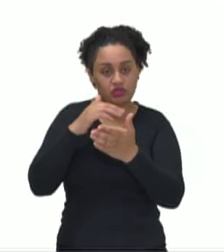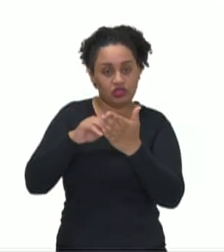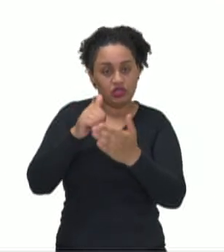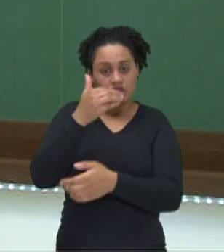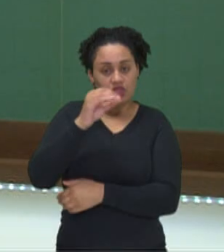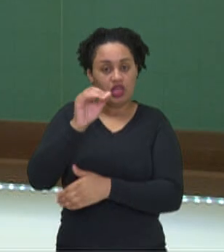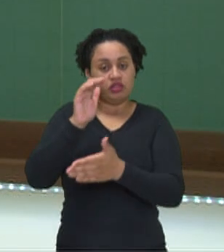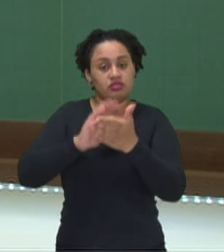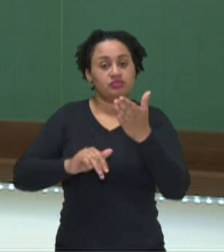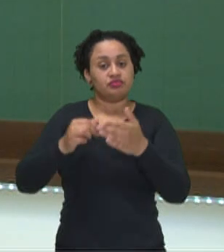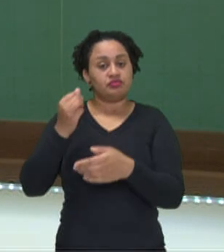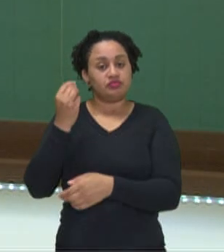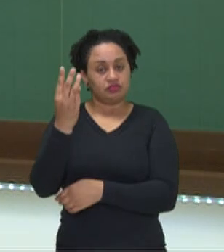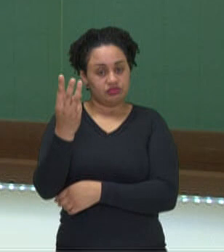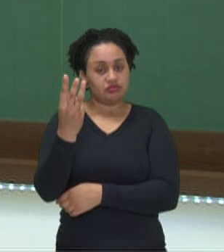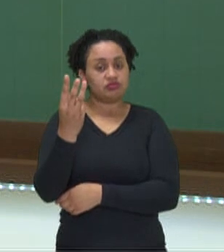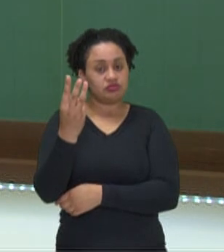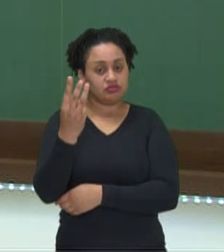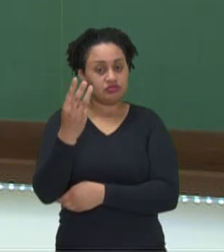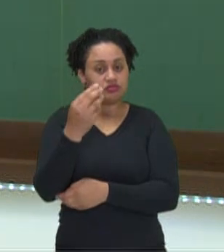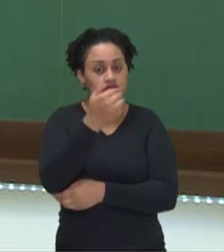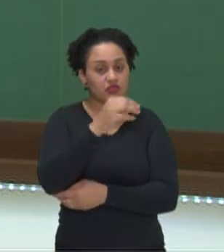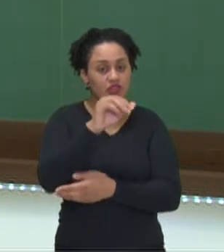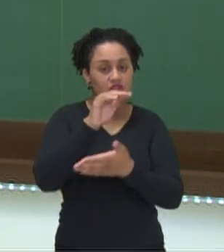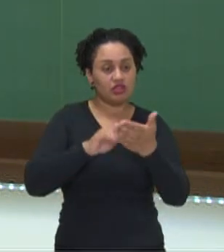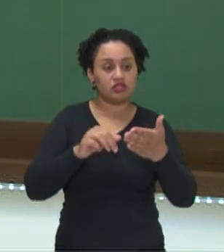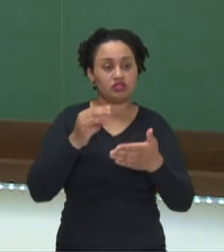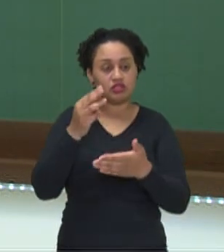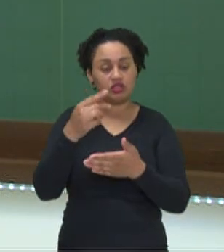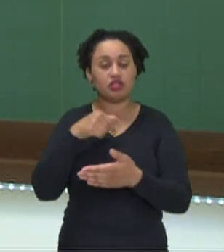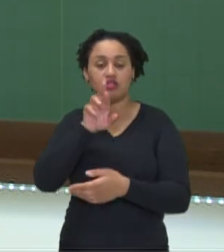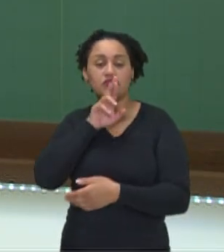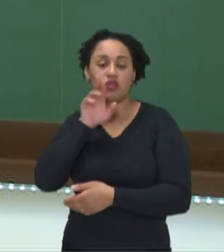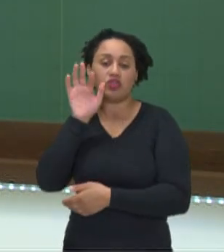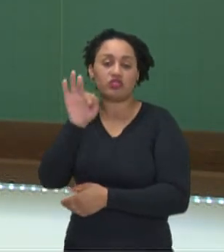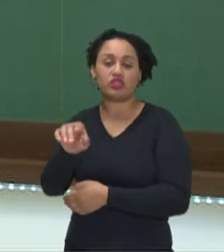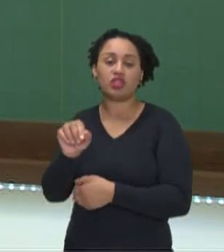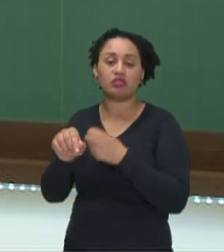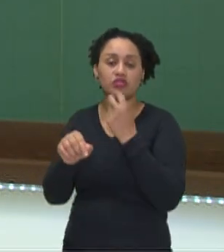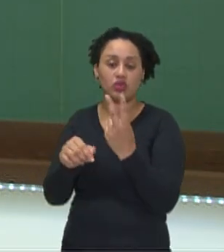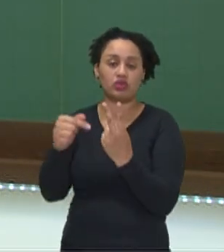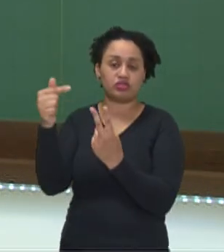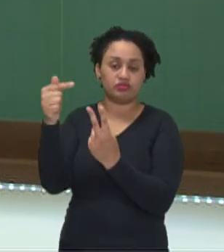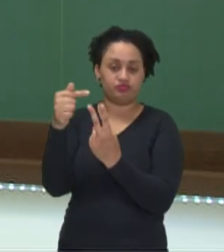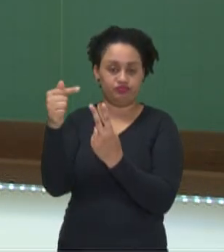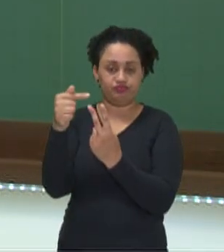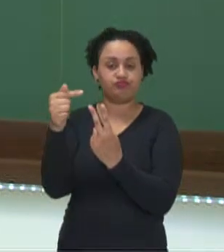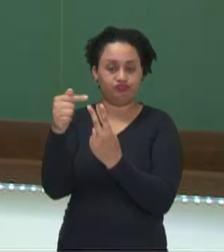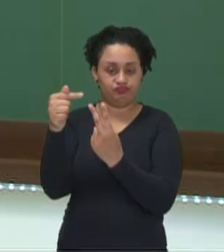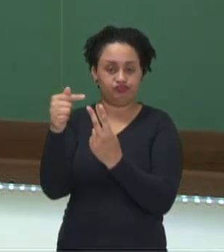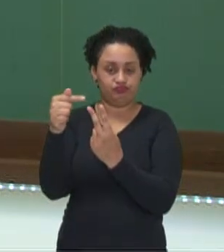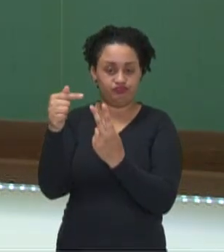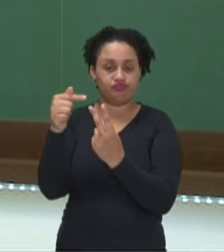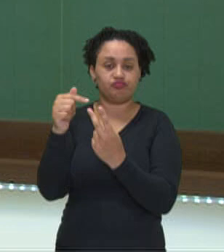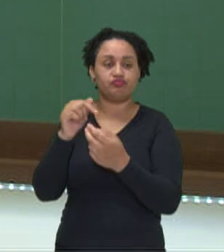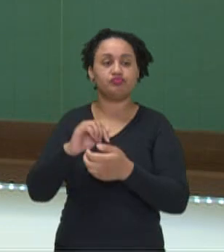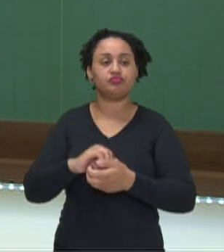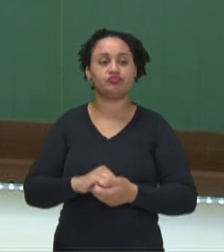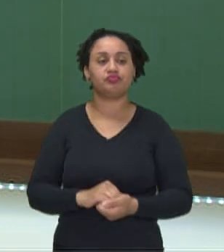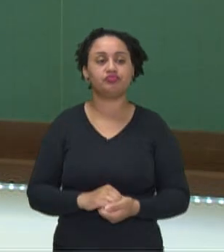de potências de mesma base, sendo o resultado final 2 elevado à sétima potência,